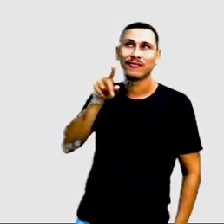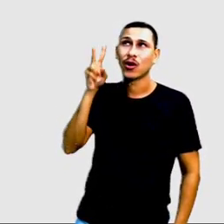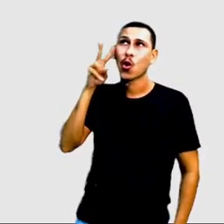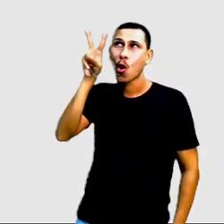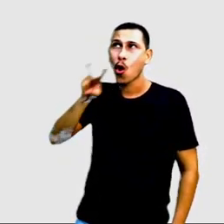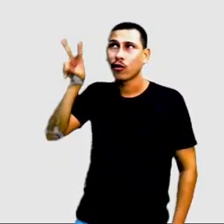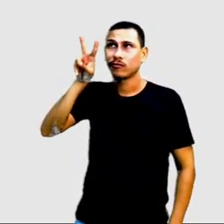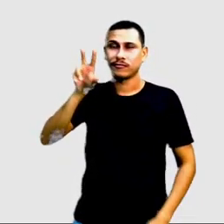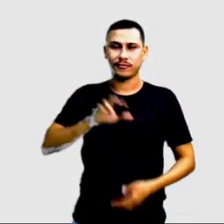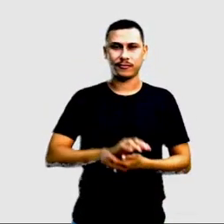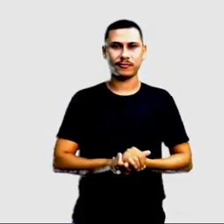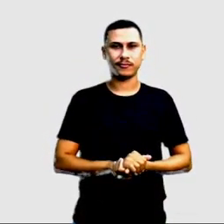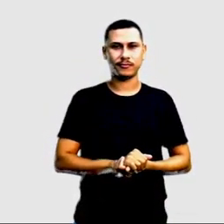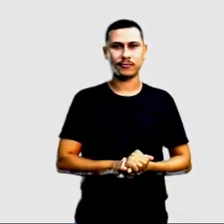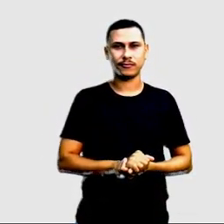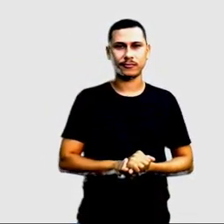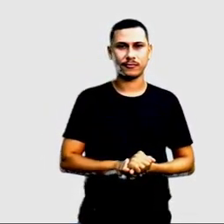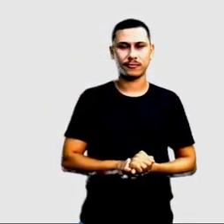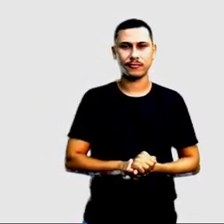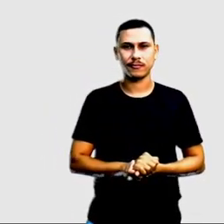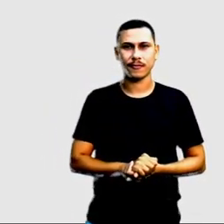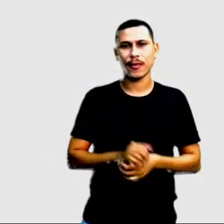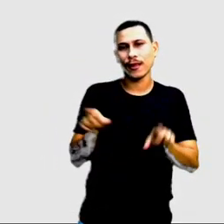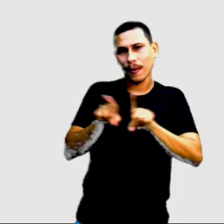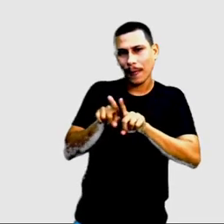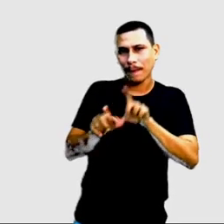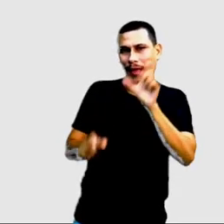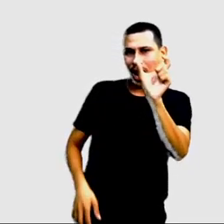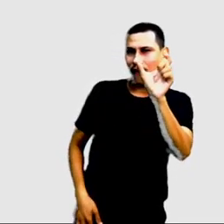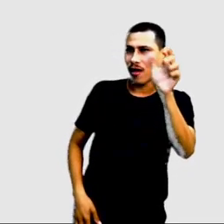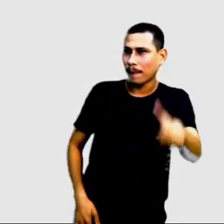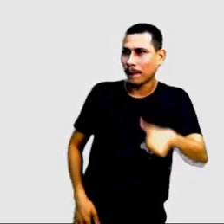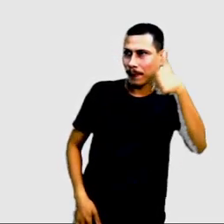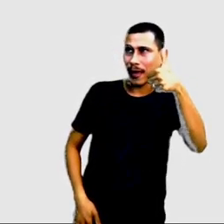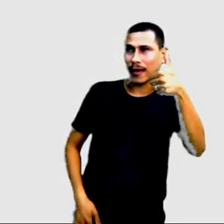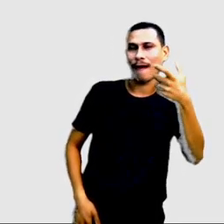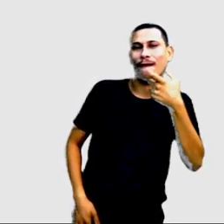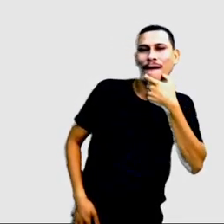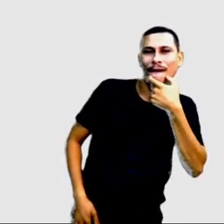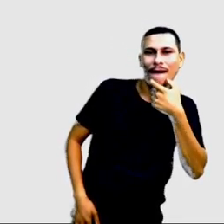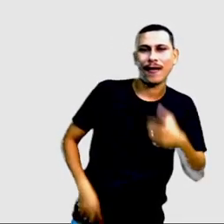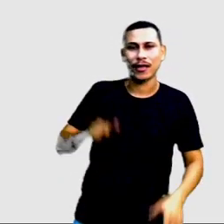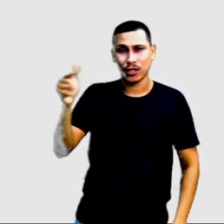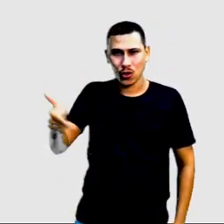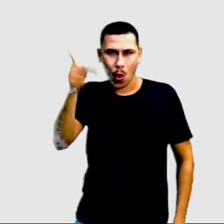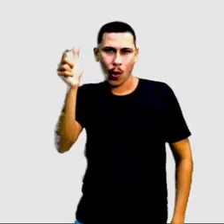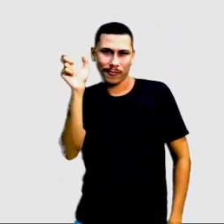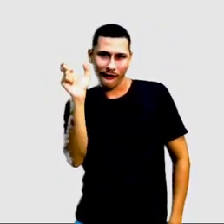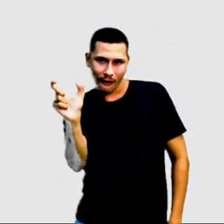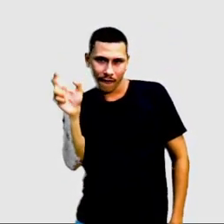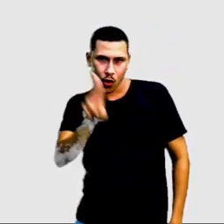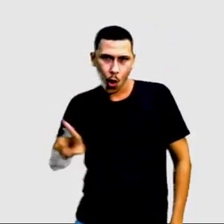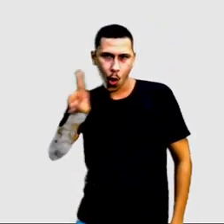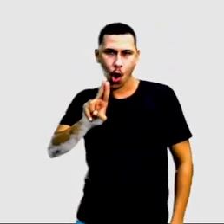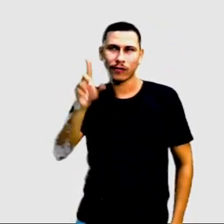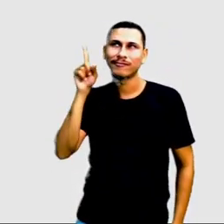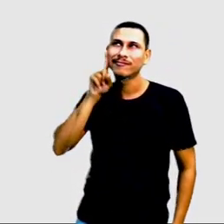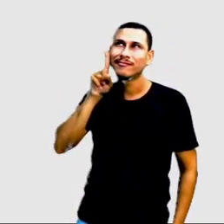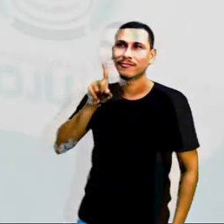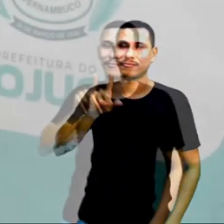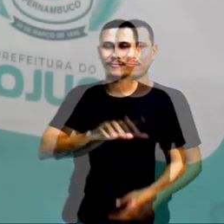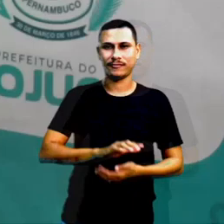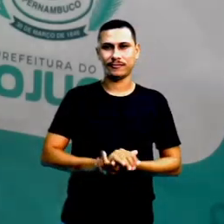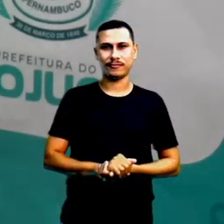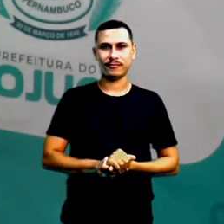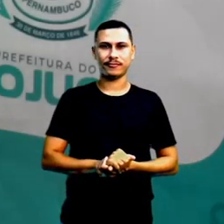soccer, tá bom? Nós temos o motorway e o highway, utilizado motorway no Reino Unido, ali na